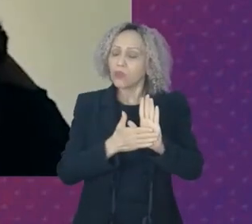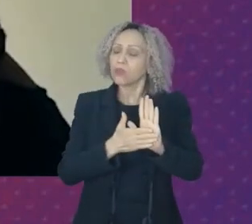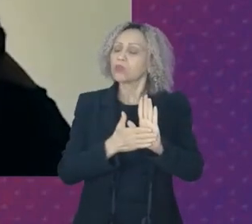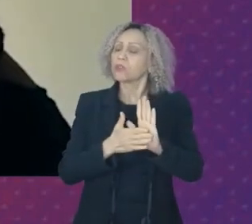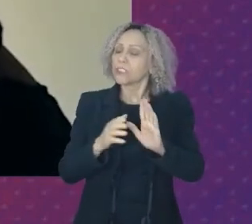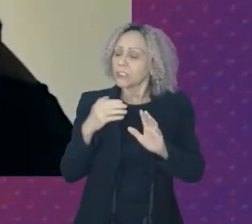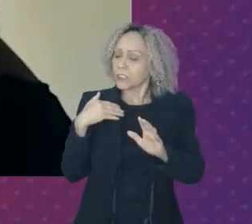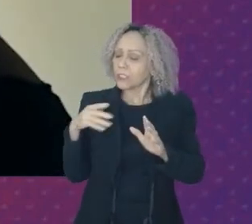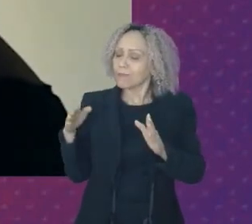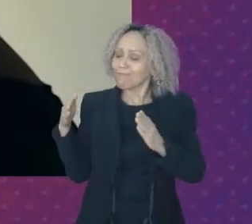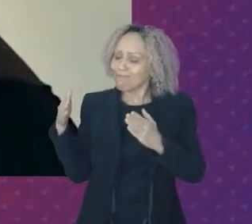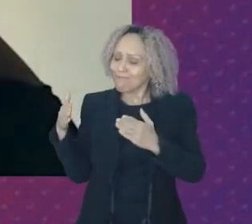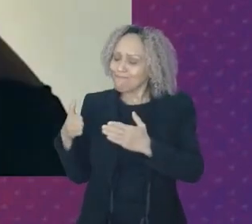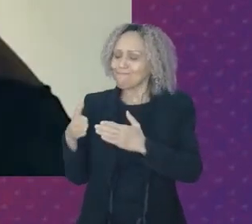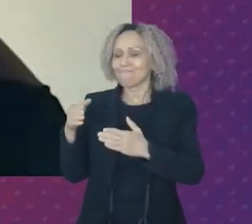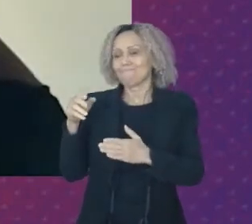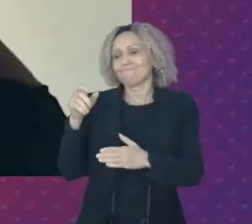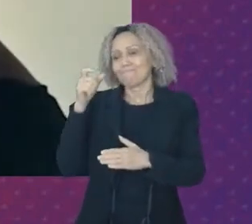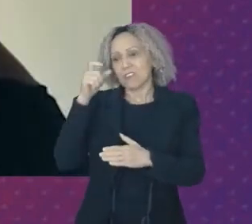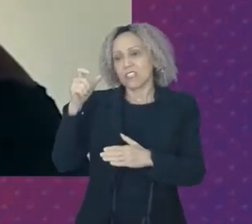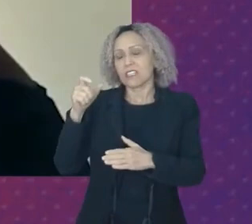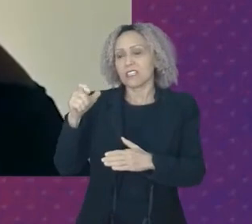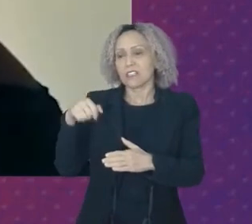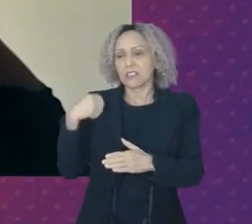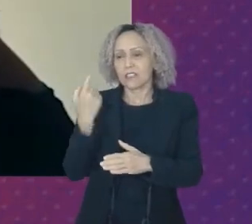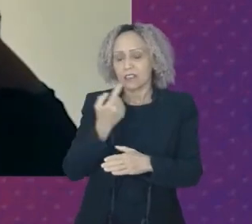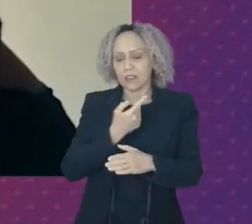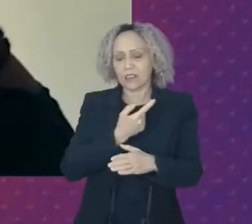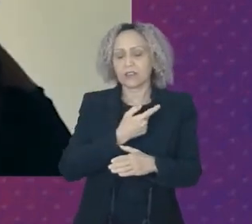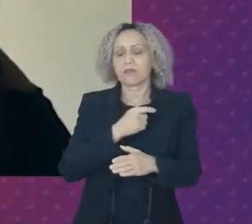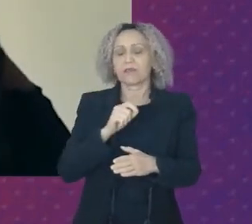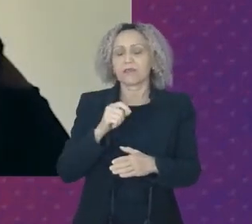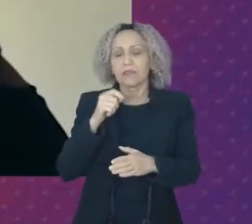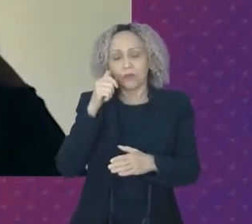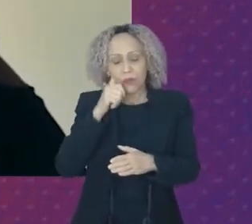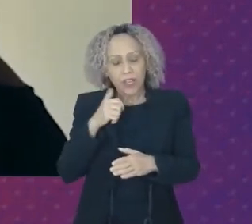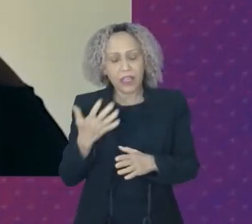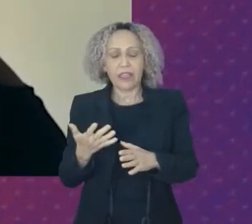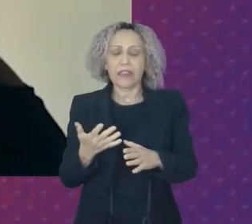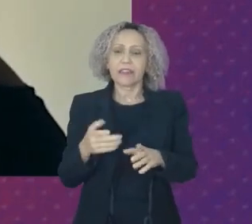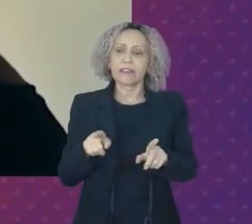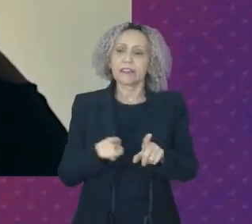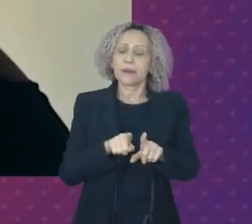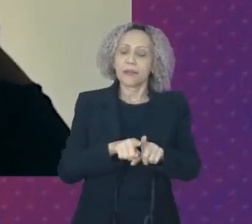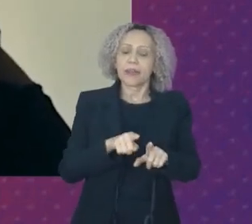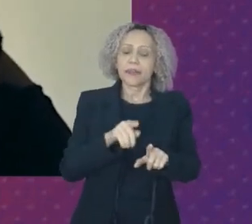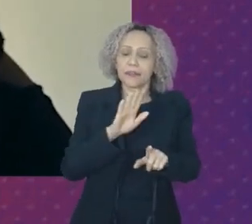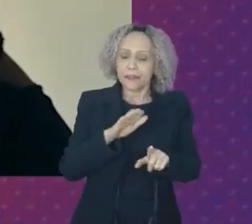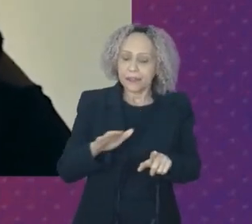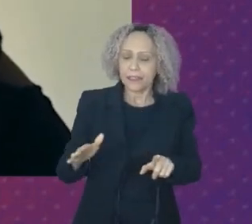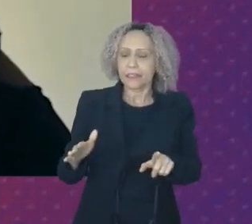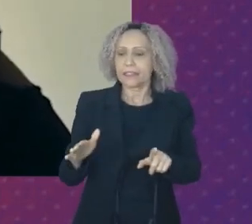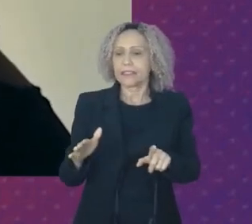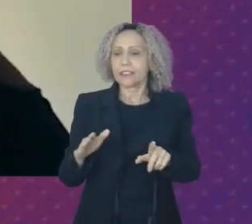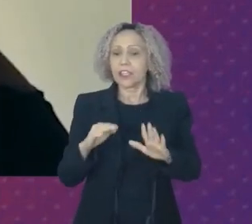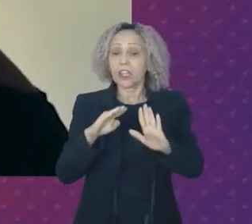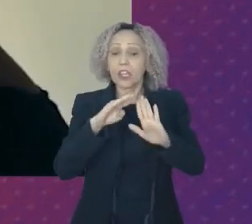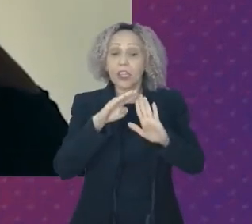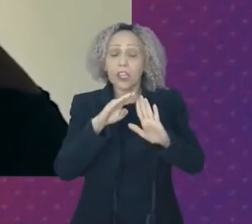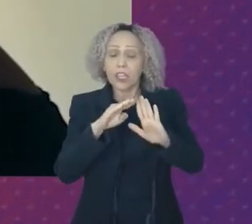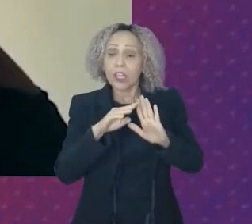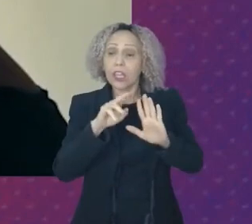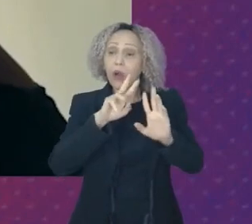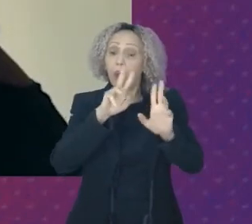mulheres trabalhadoras, que tratam principalmente do nosso futuro, do futuro das nossas crianças. São pautas que estão